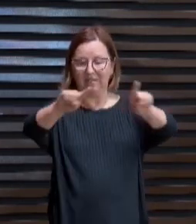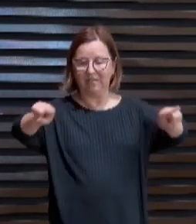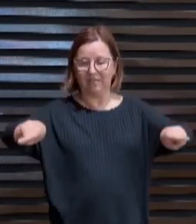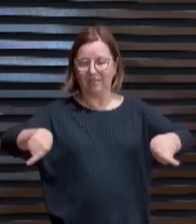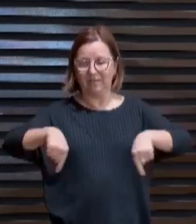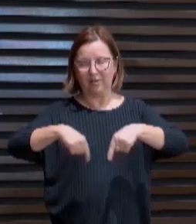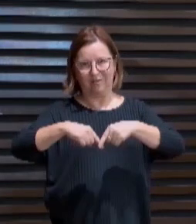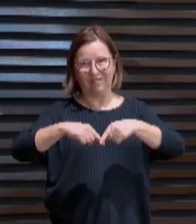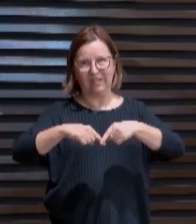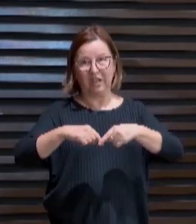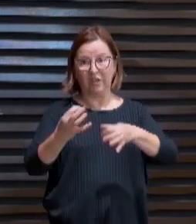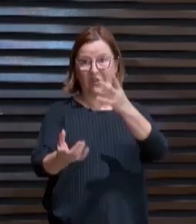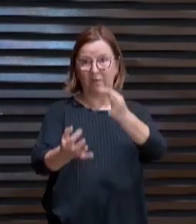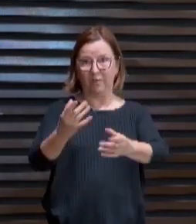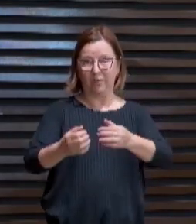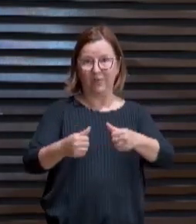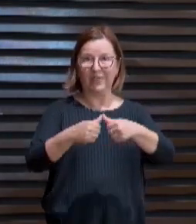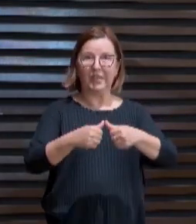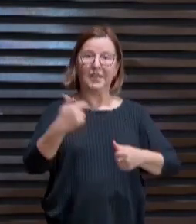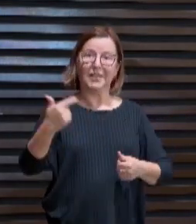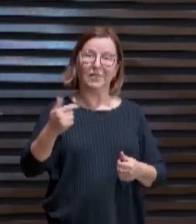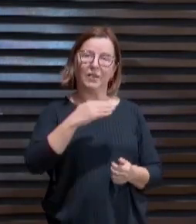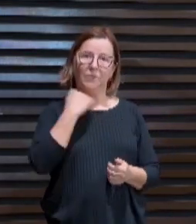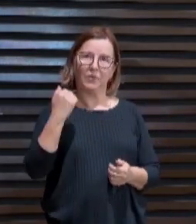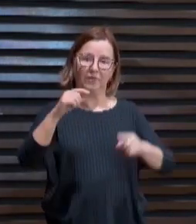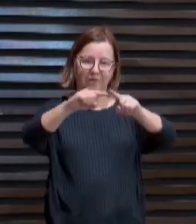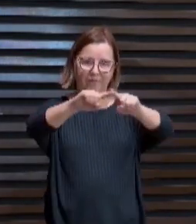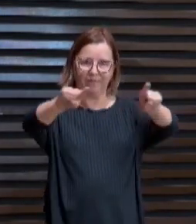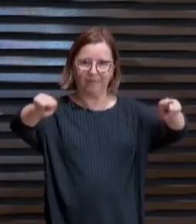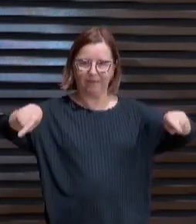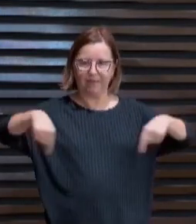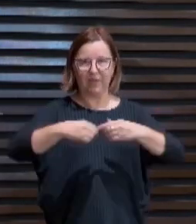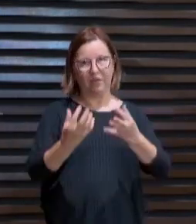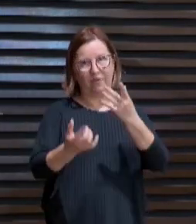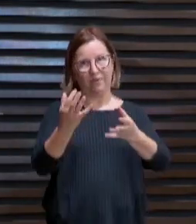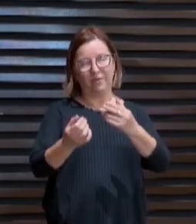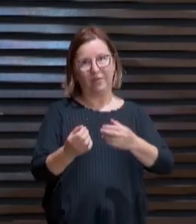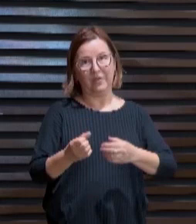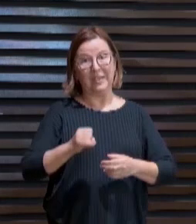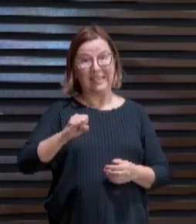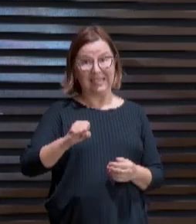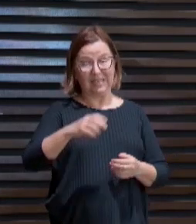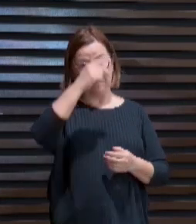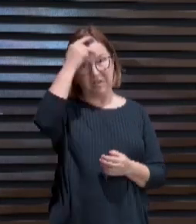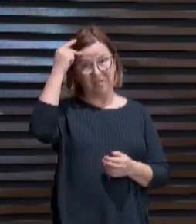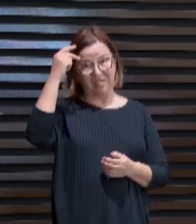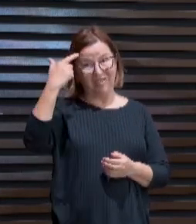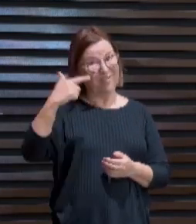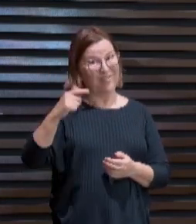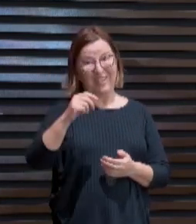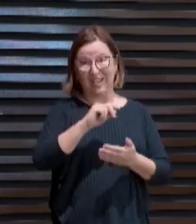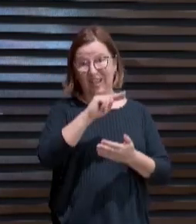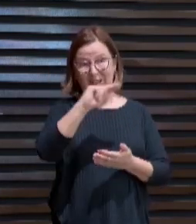fogo. Esta é a segunda morte, o lago de fogo. Se alguém não foi achado inscrito